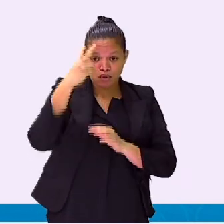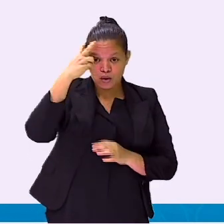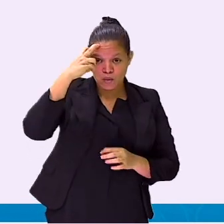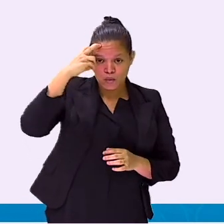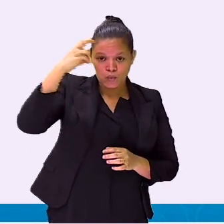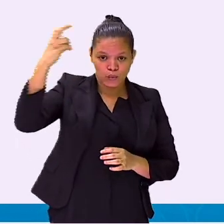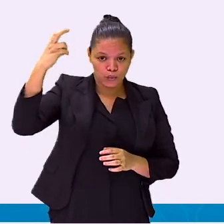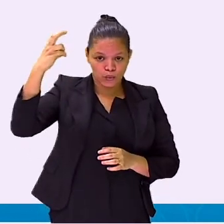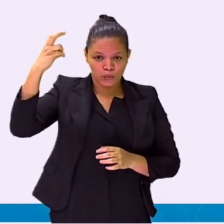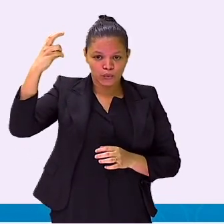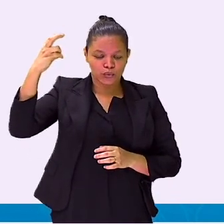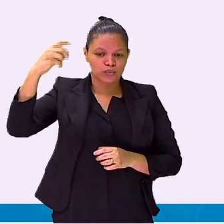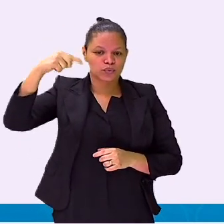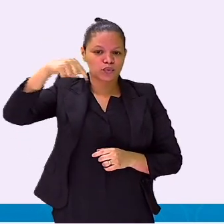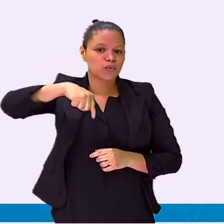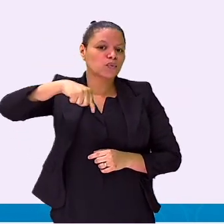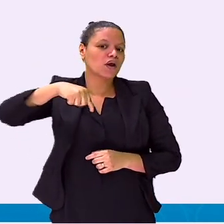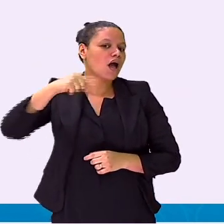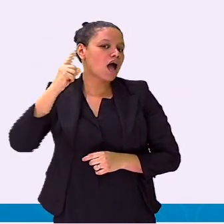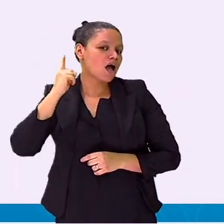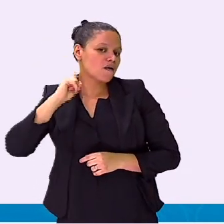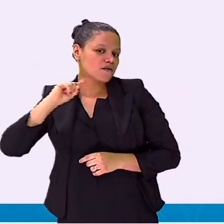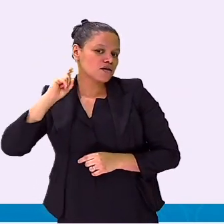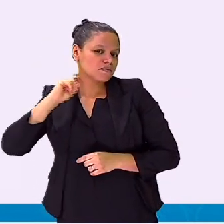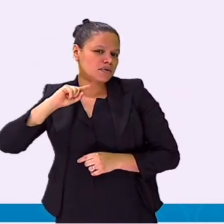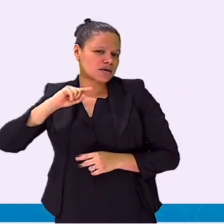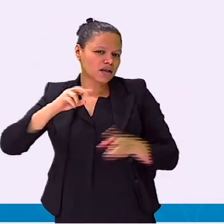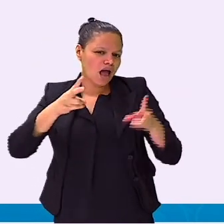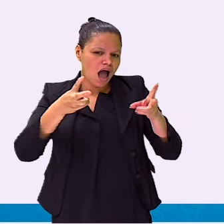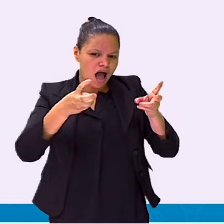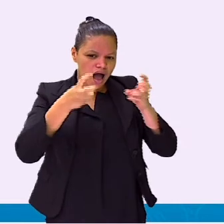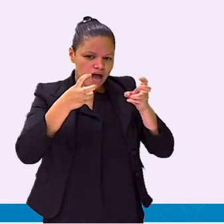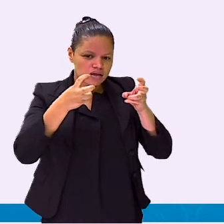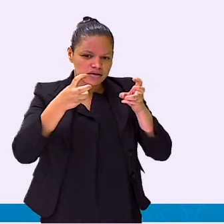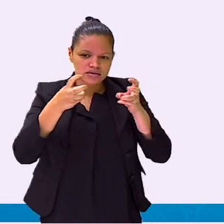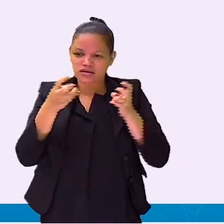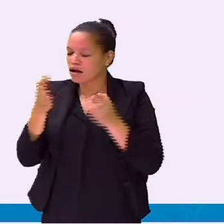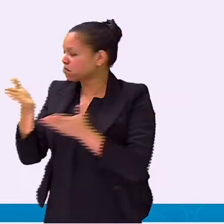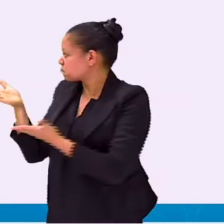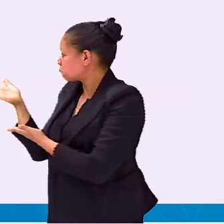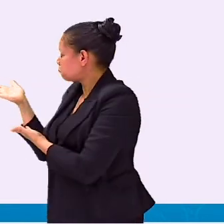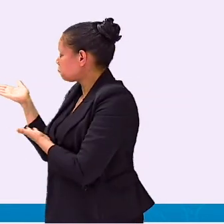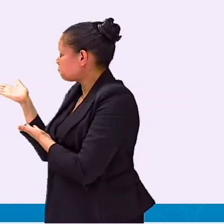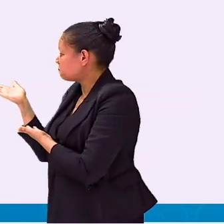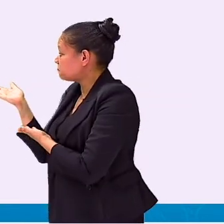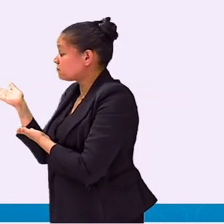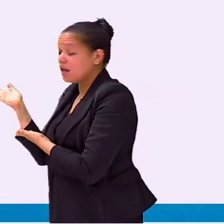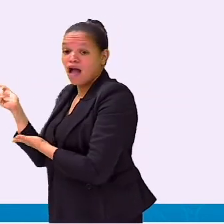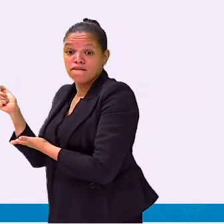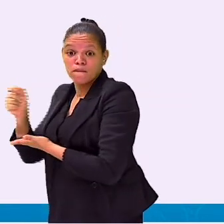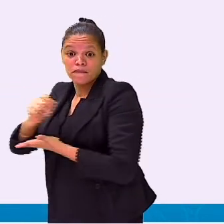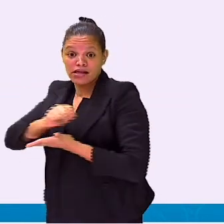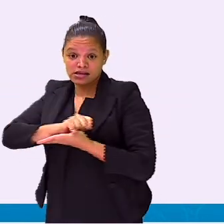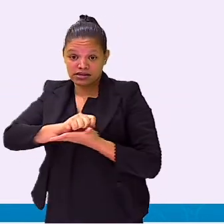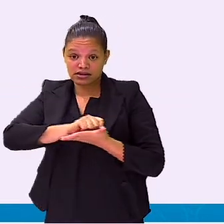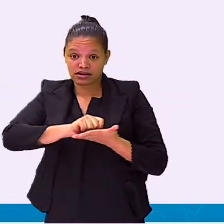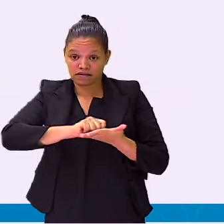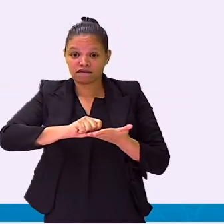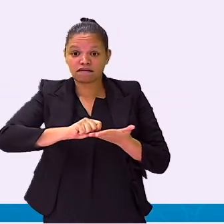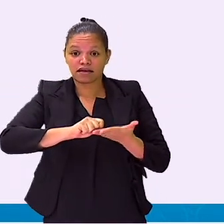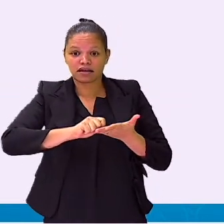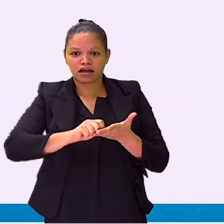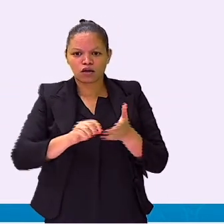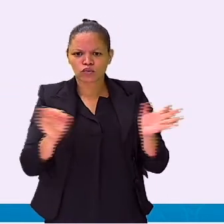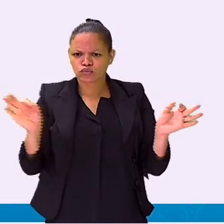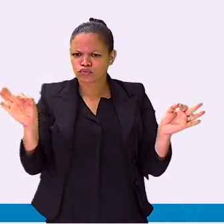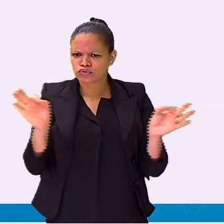descreva cada um da maneira correta de escrever. Então, nós temos aqui, eles são de Minas Gerais, então